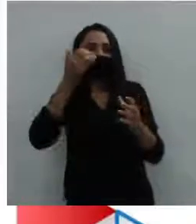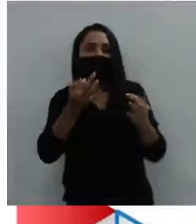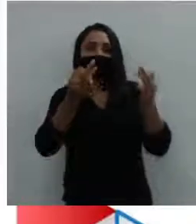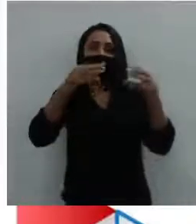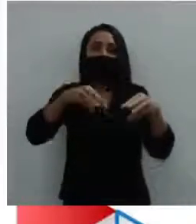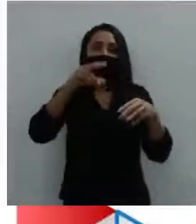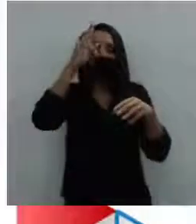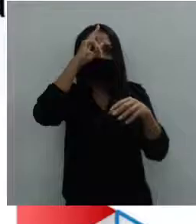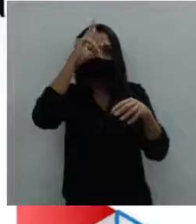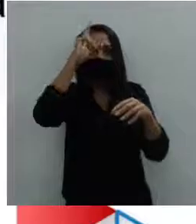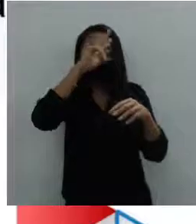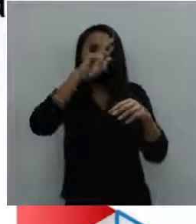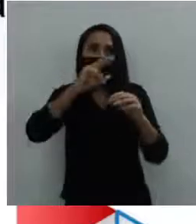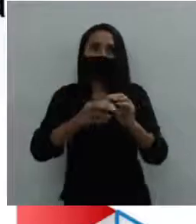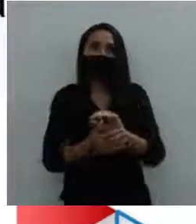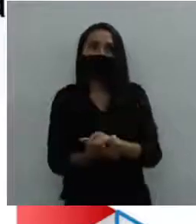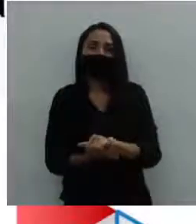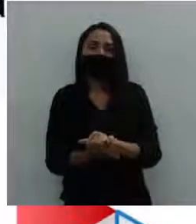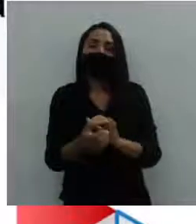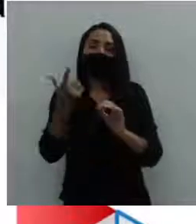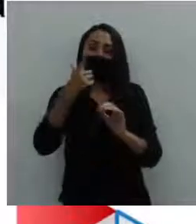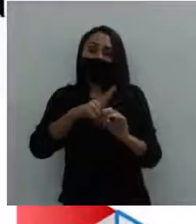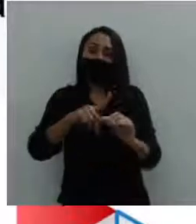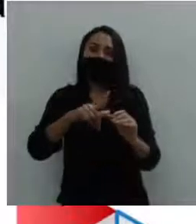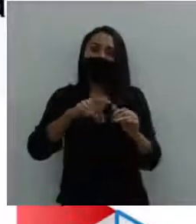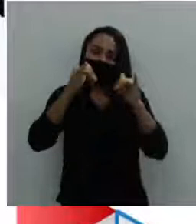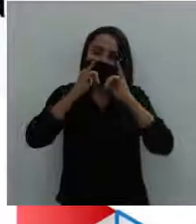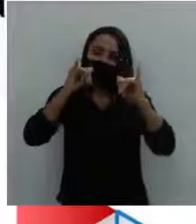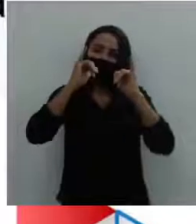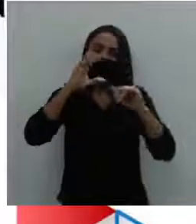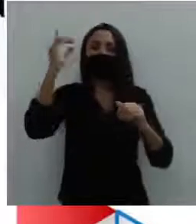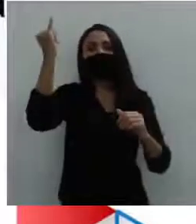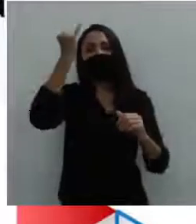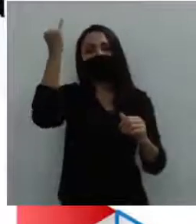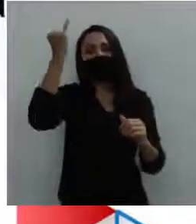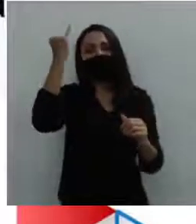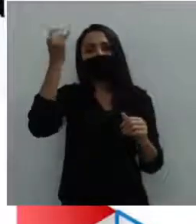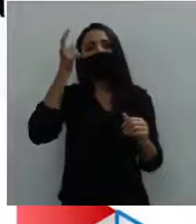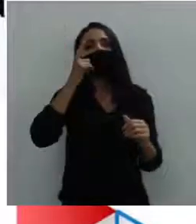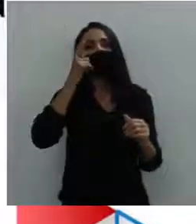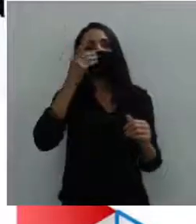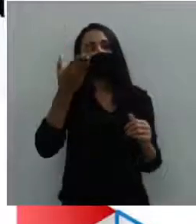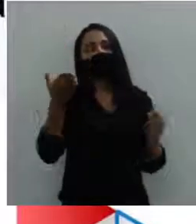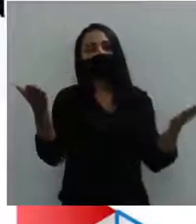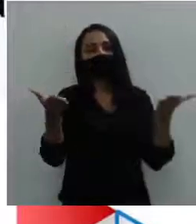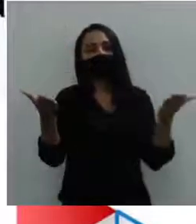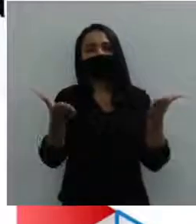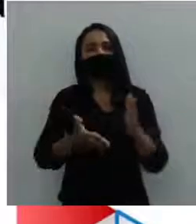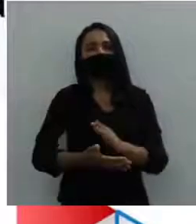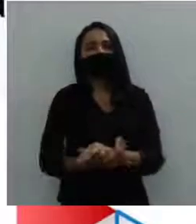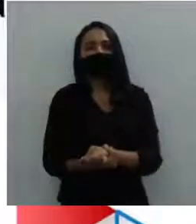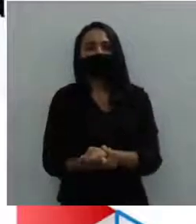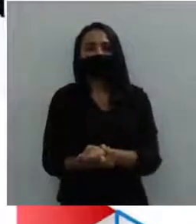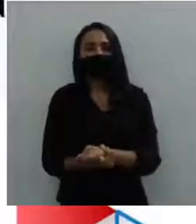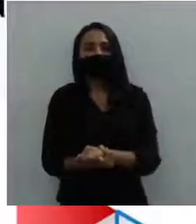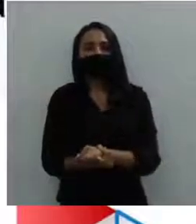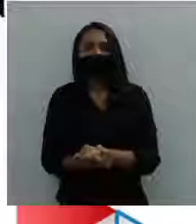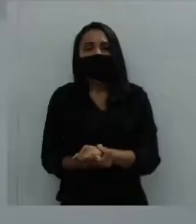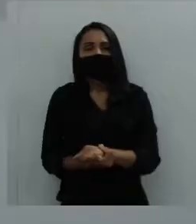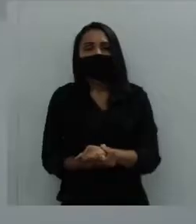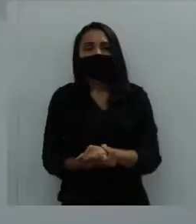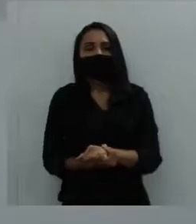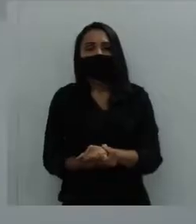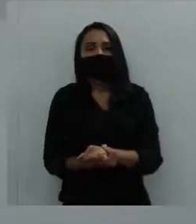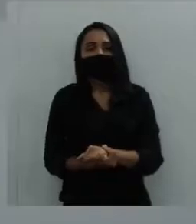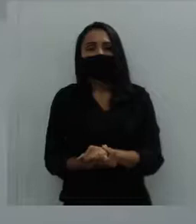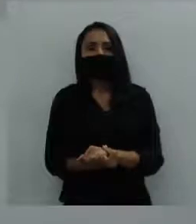Lembrem-se disso. Outra coisa importante que eu gostaria que vocês observassem agora, olhando para mim, é a